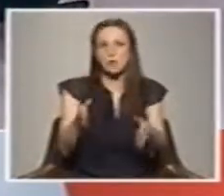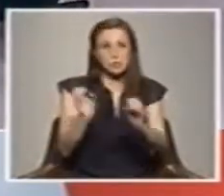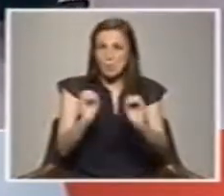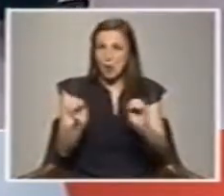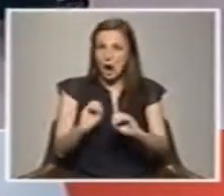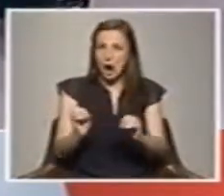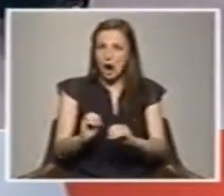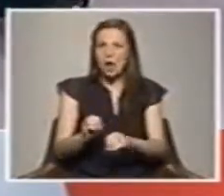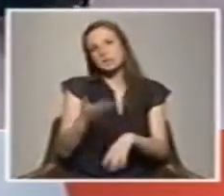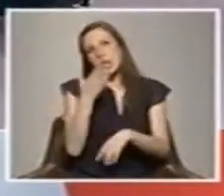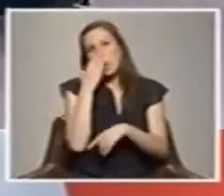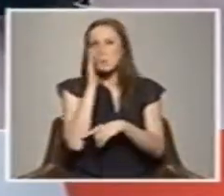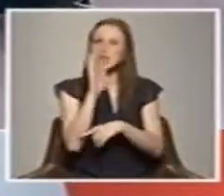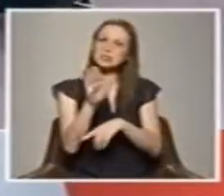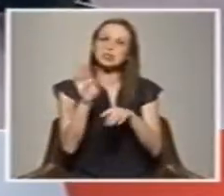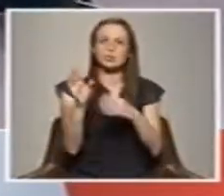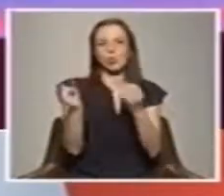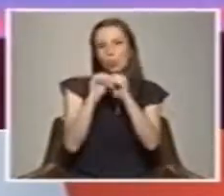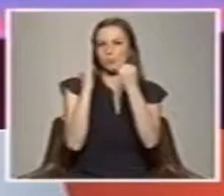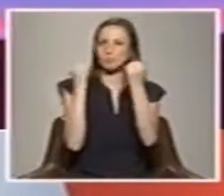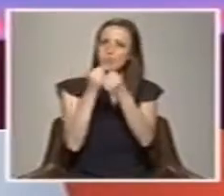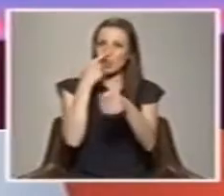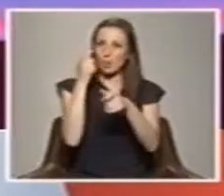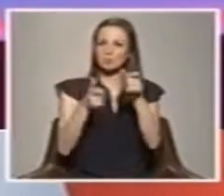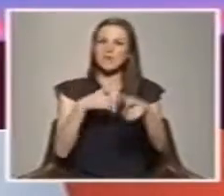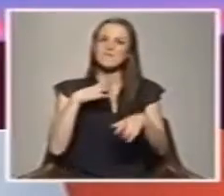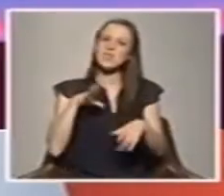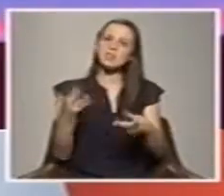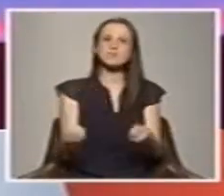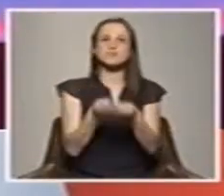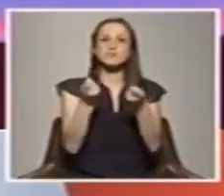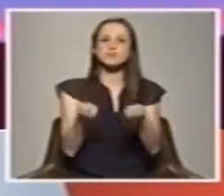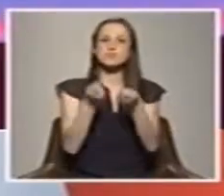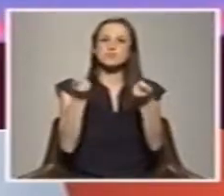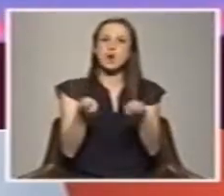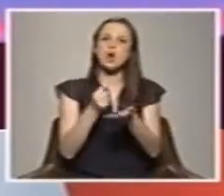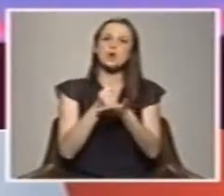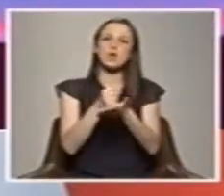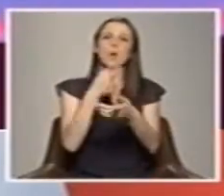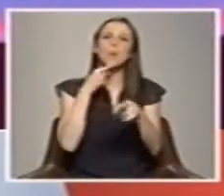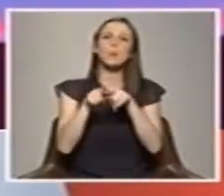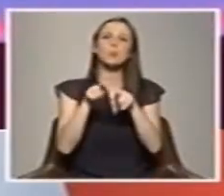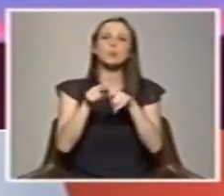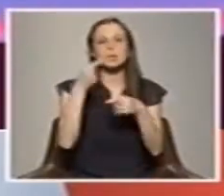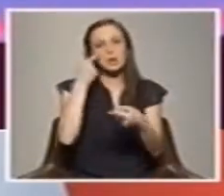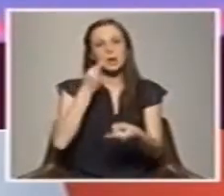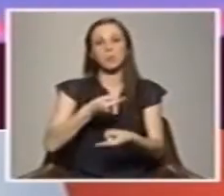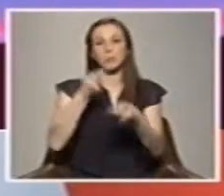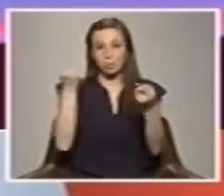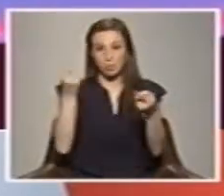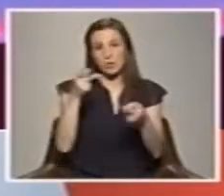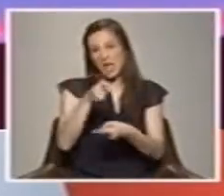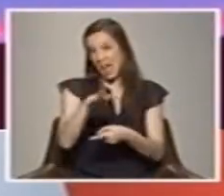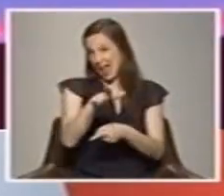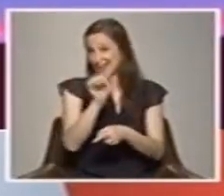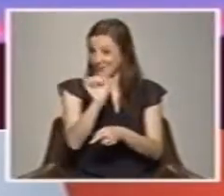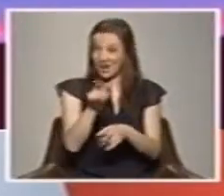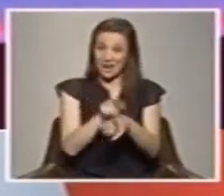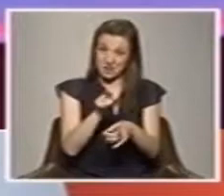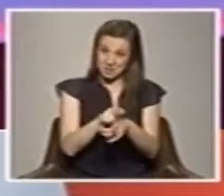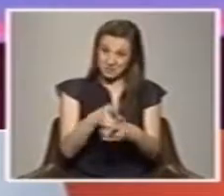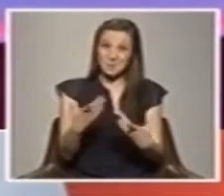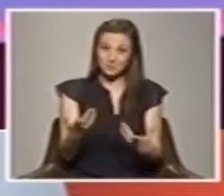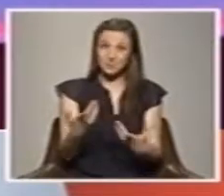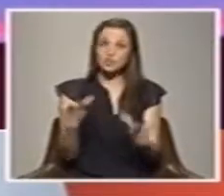somos uma atitude de cidadania, mas que justamente quer inspirar e quer ajudar a promover políticas públicas, também estamos nessa área, e a